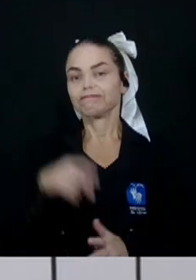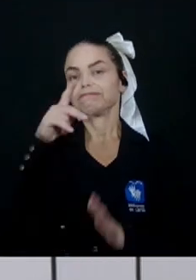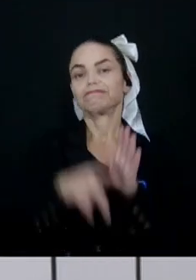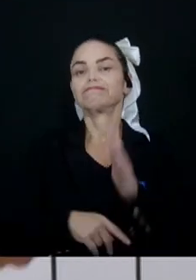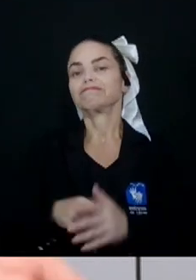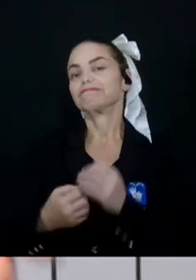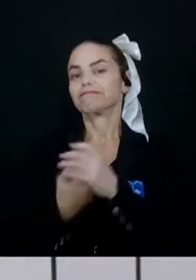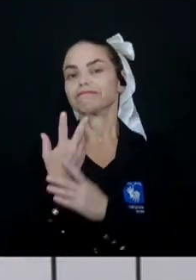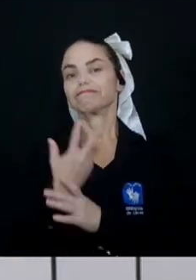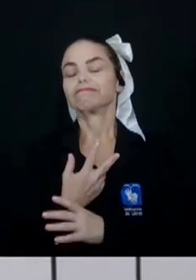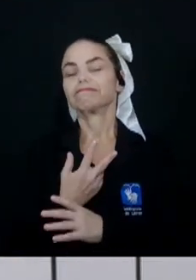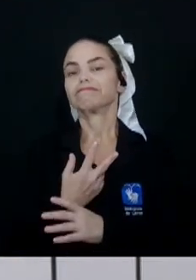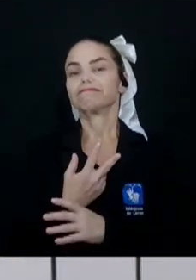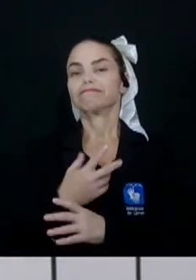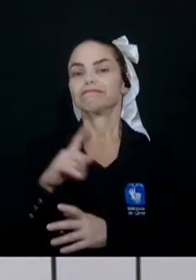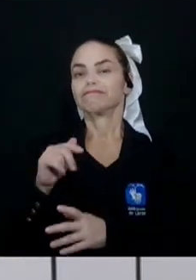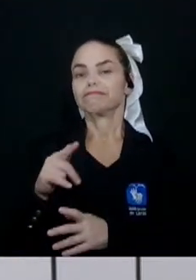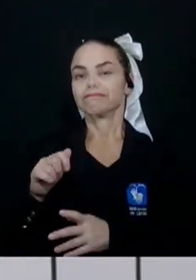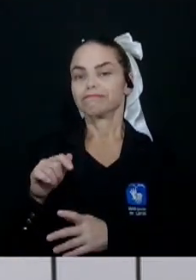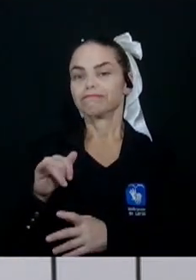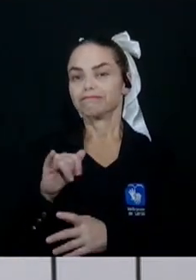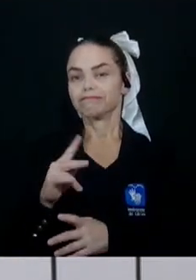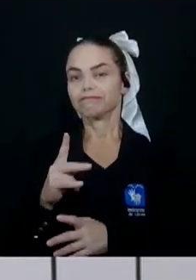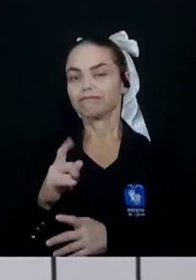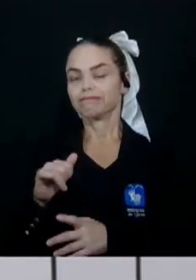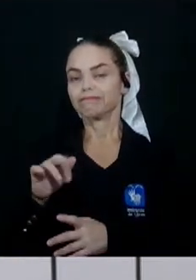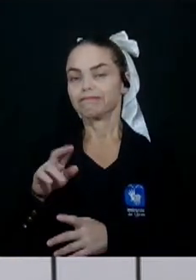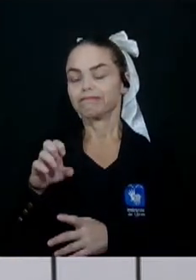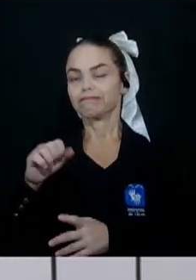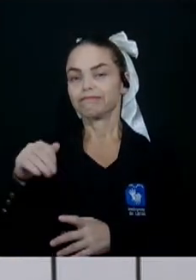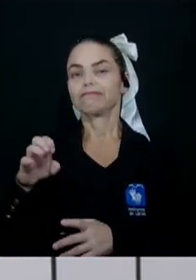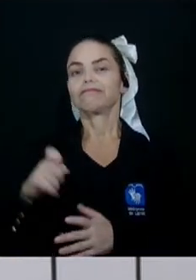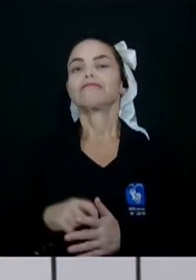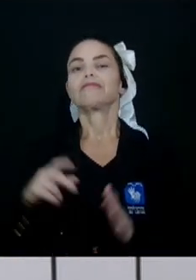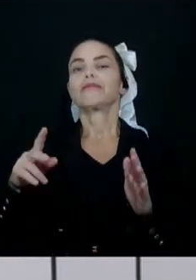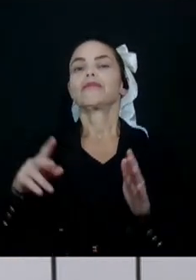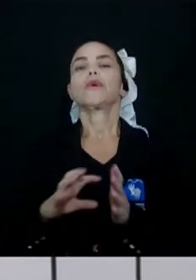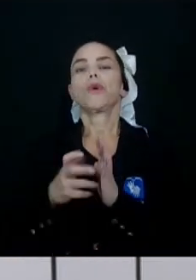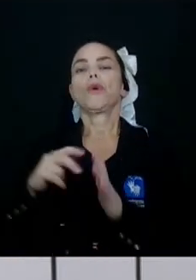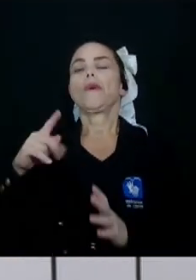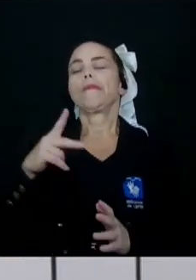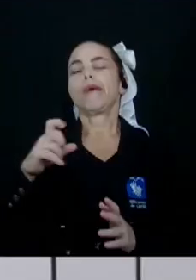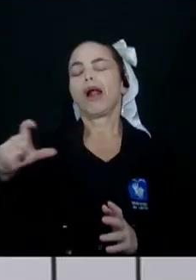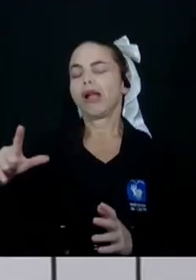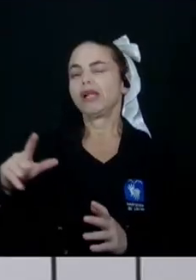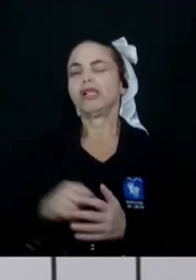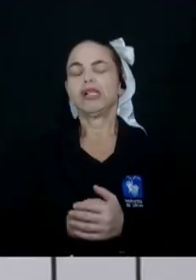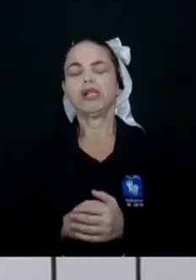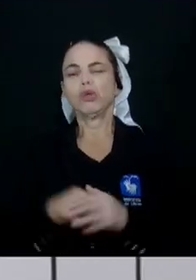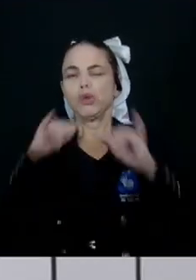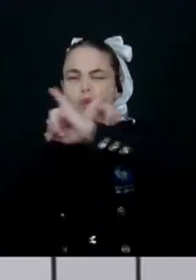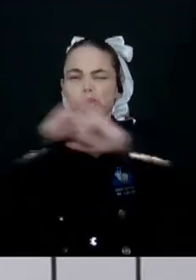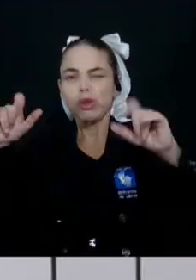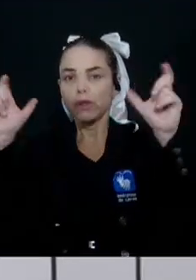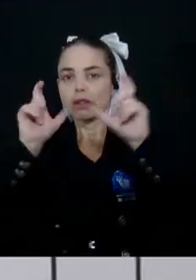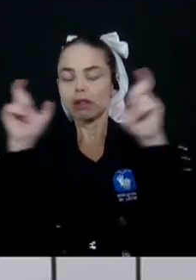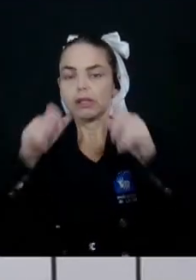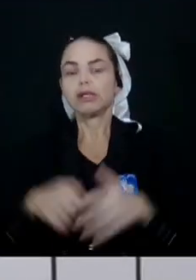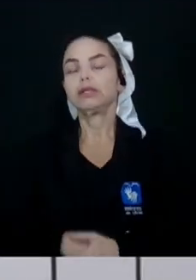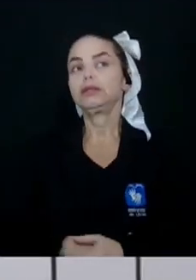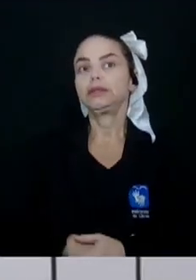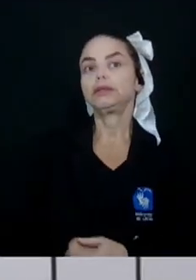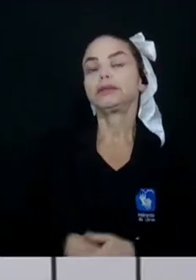vereador Guilherme Teixeira, do PL, que implementa um sistema de notificações de alerta para informar a